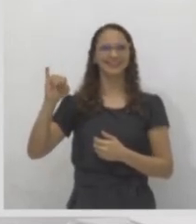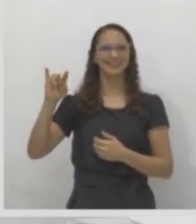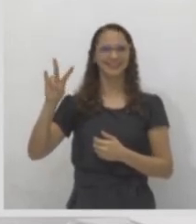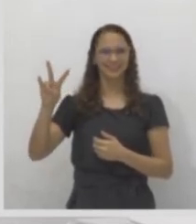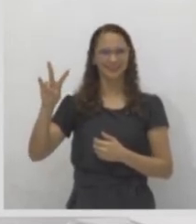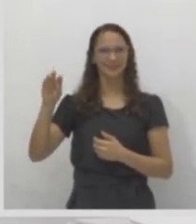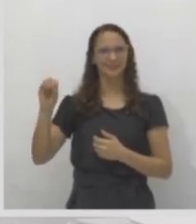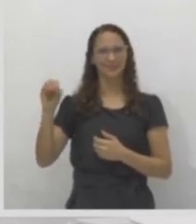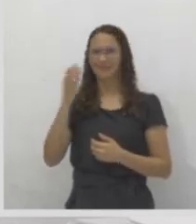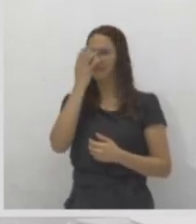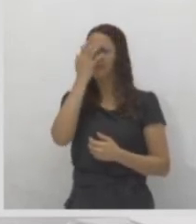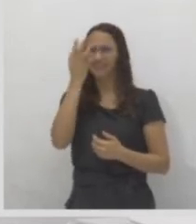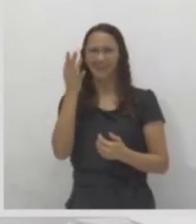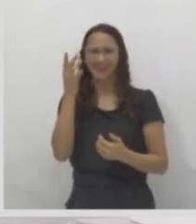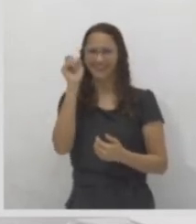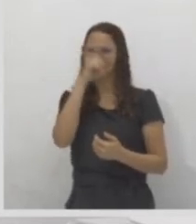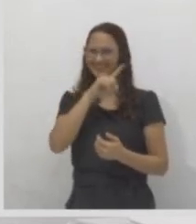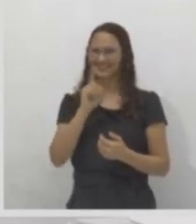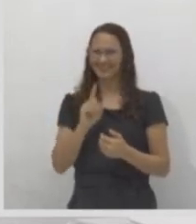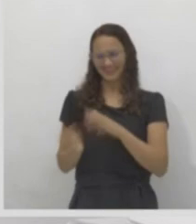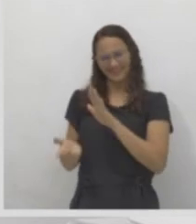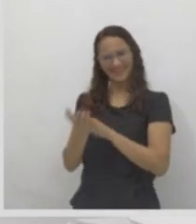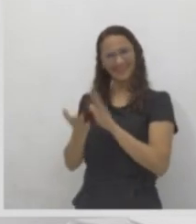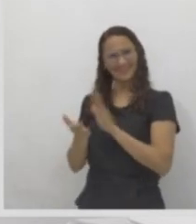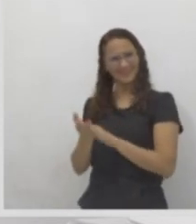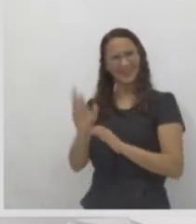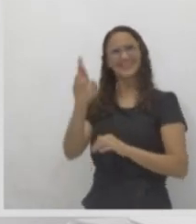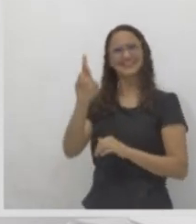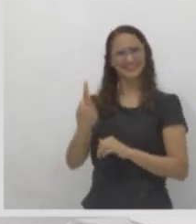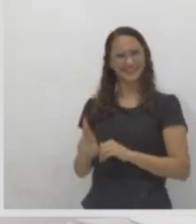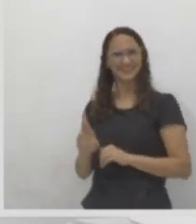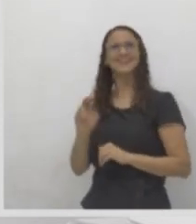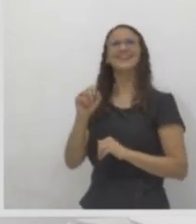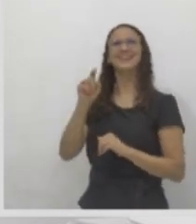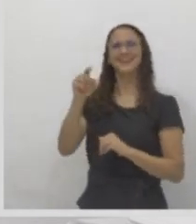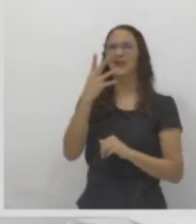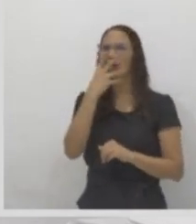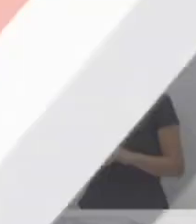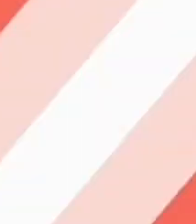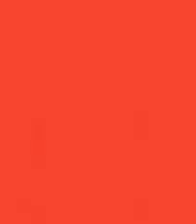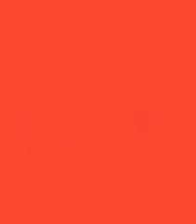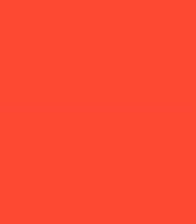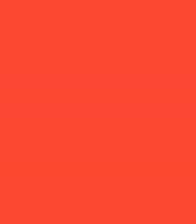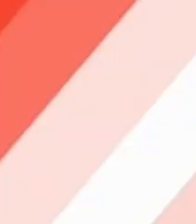de primeira, hein? Agora vou nessa. Até mais!